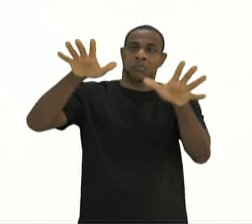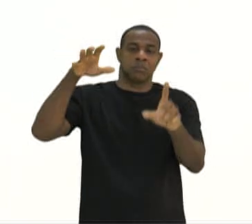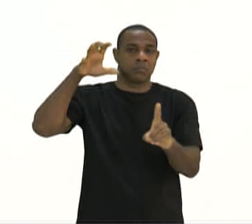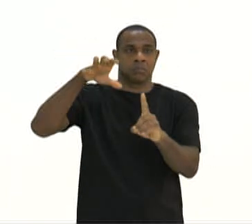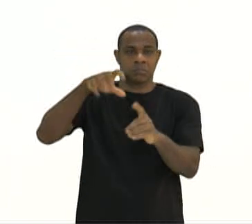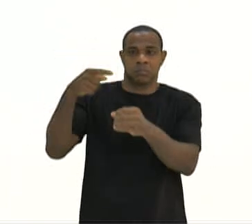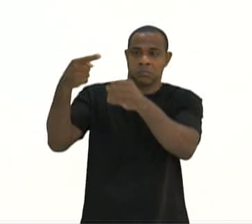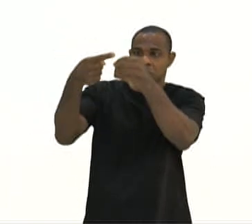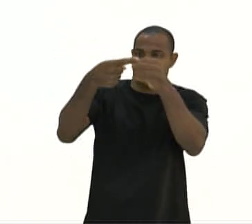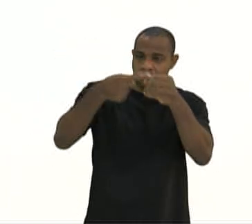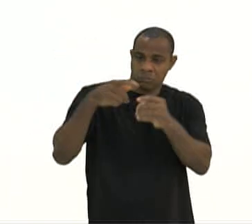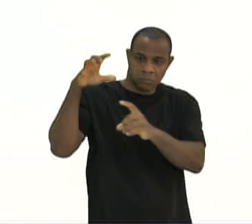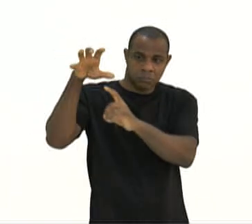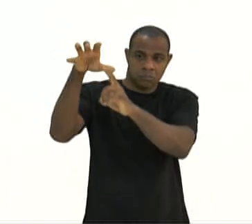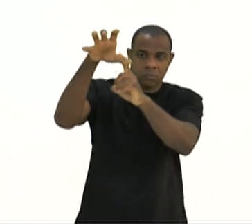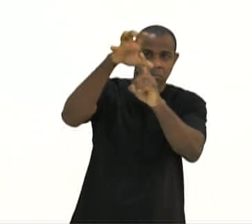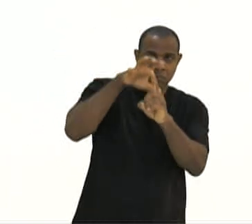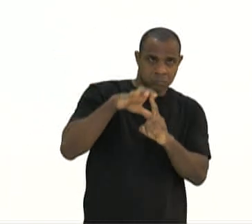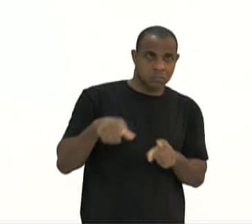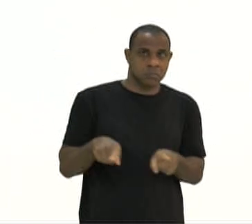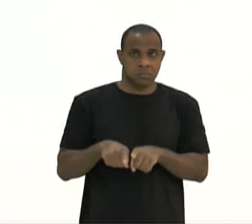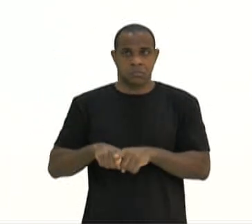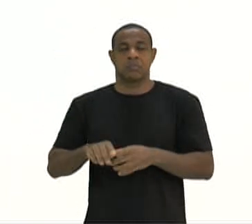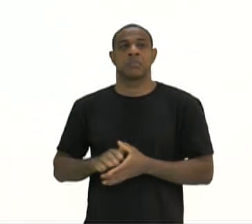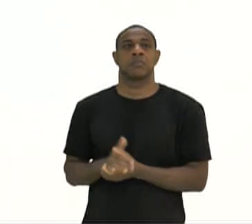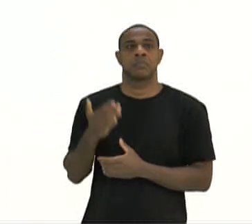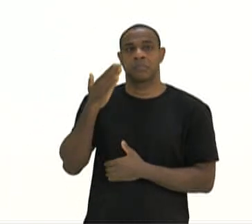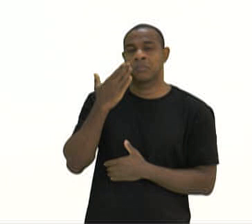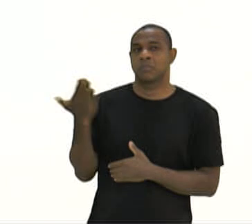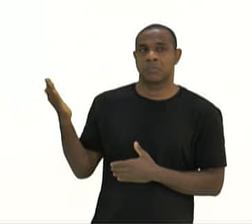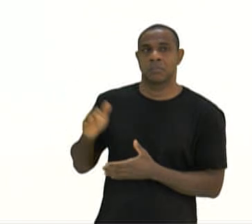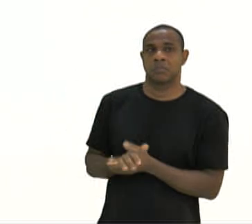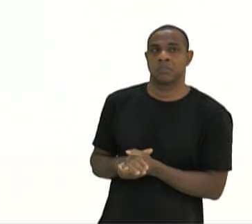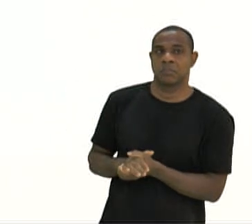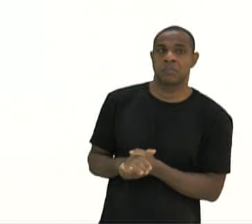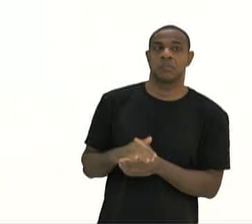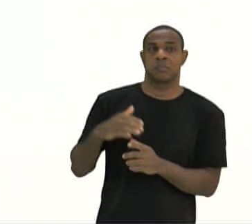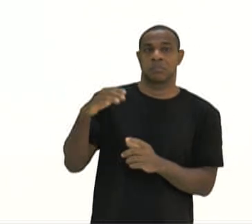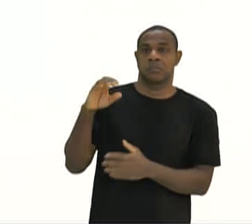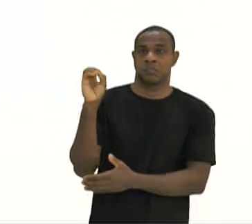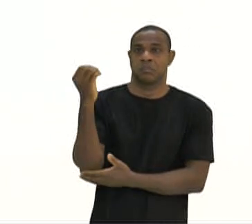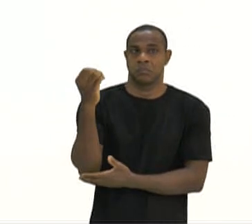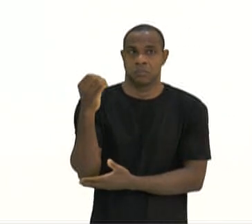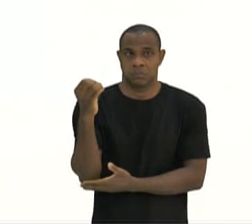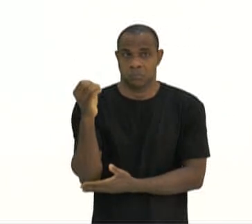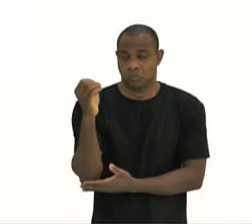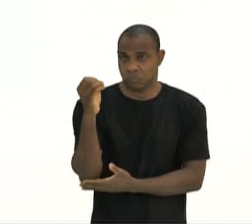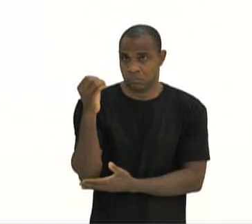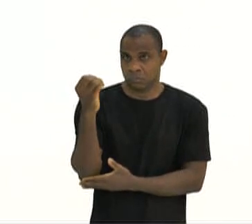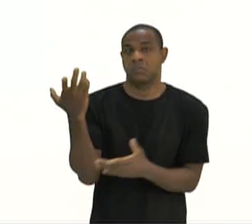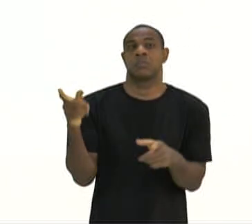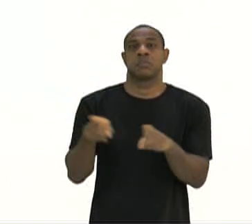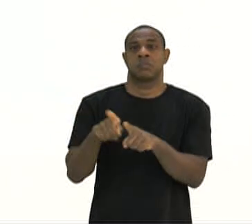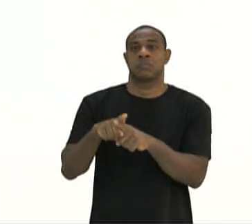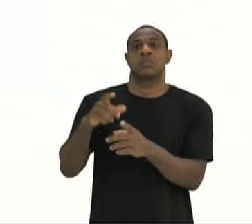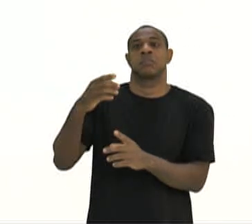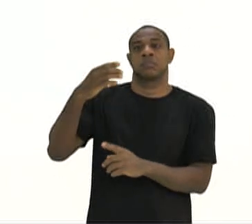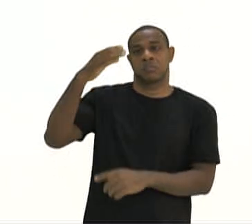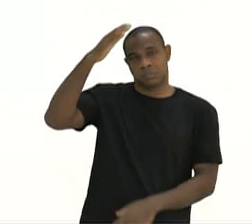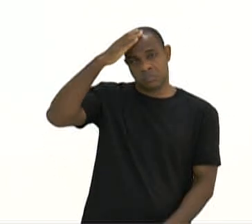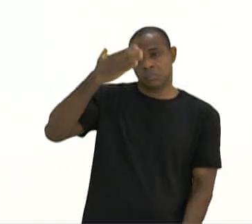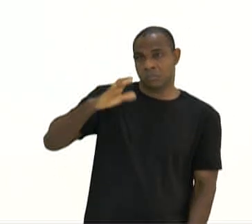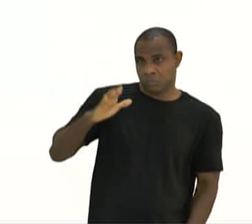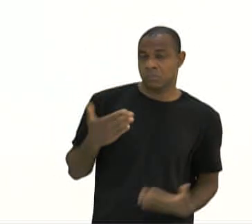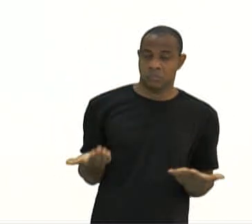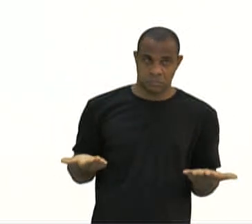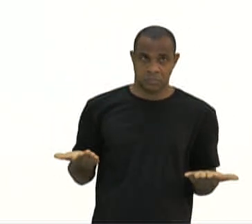tanto na região como em outras regiões do Brasil, que é o caso de Porto Alegre e Curitiba, que não influenciam só na região sul, mas a